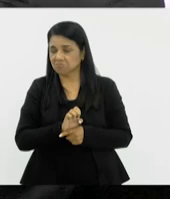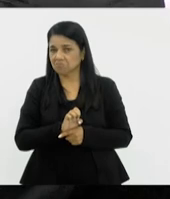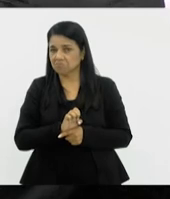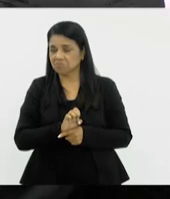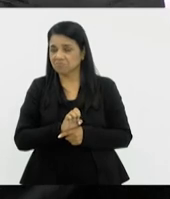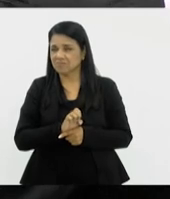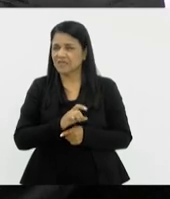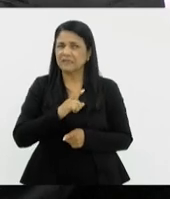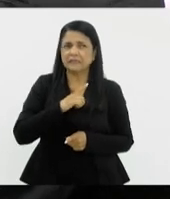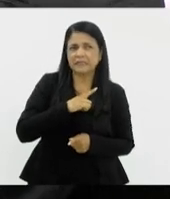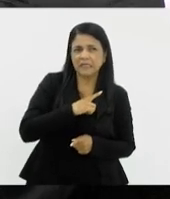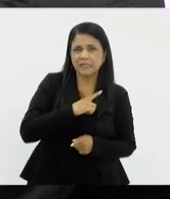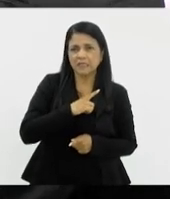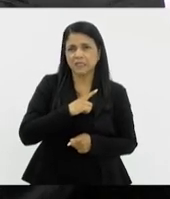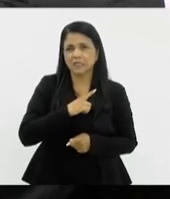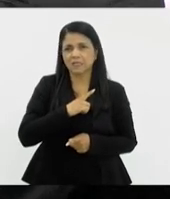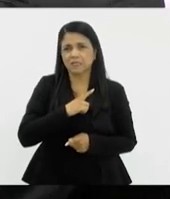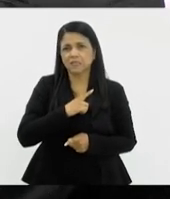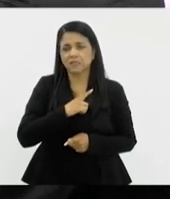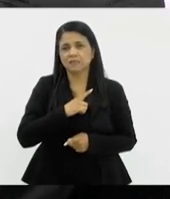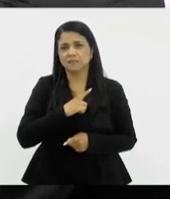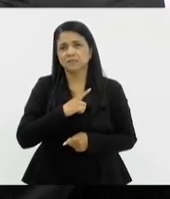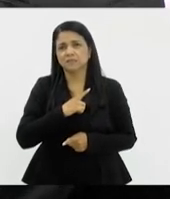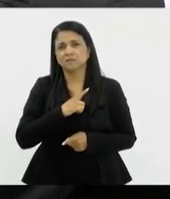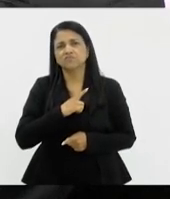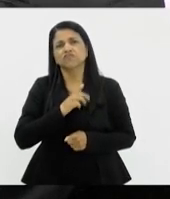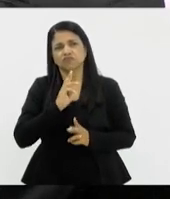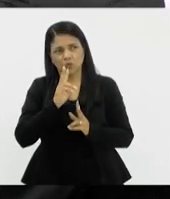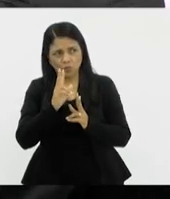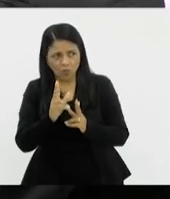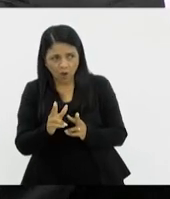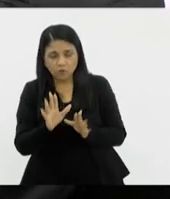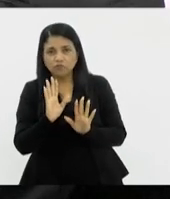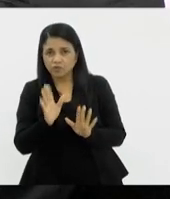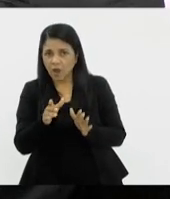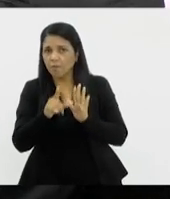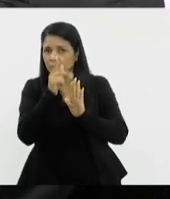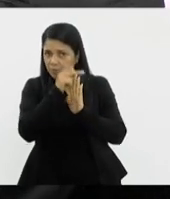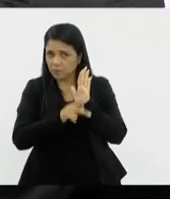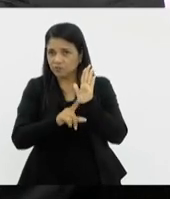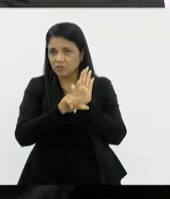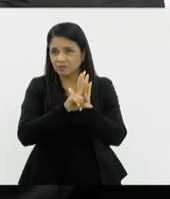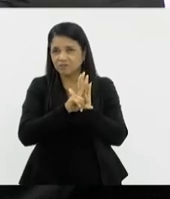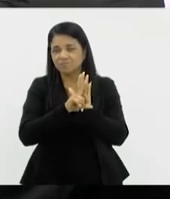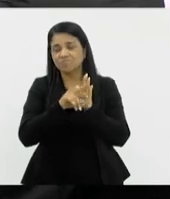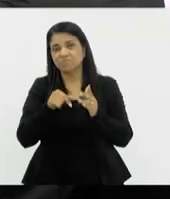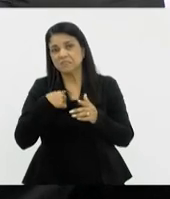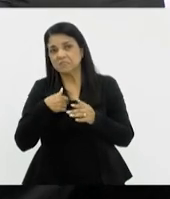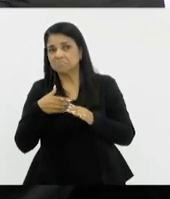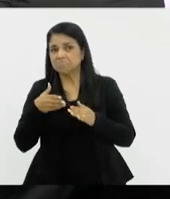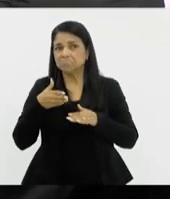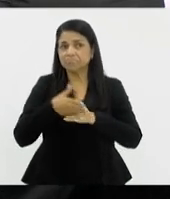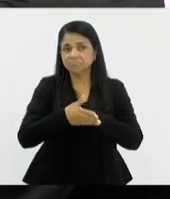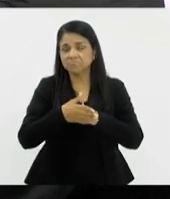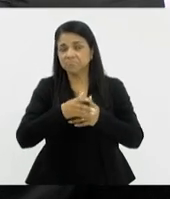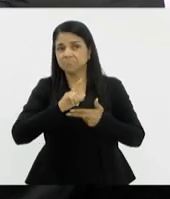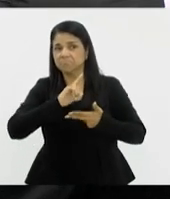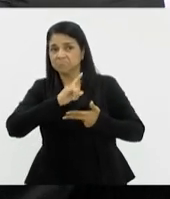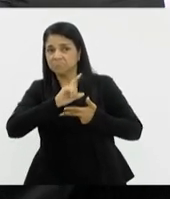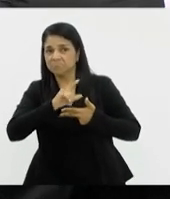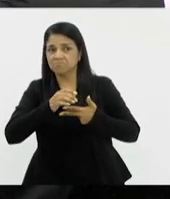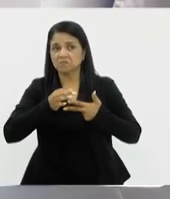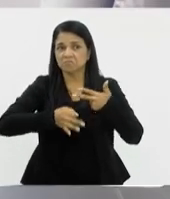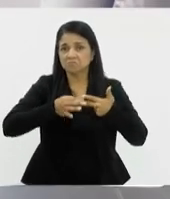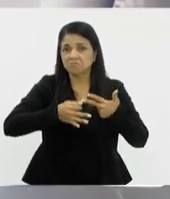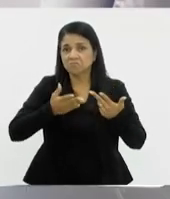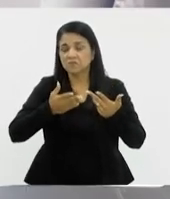não... Já teve outros assim. Teve uma... Se isso não teria invasão de competência, não é não? É porque considera que a praça é